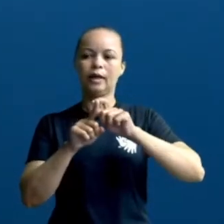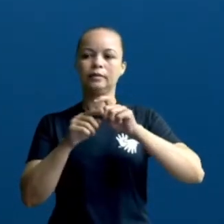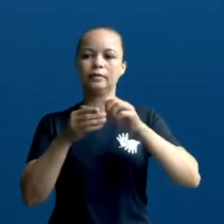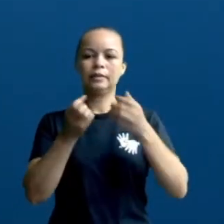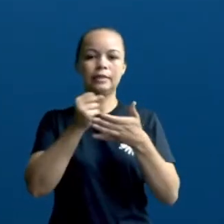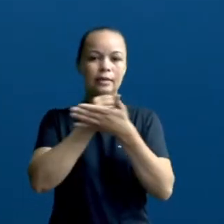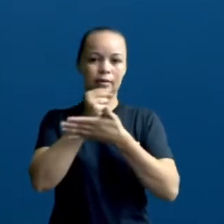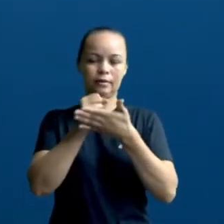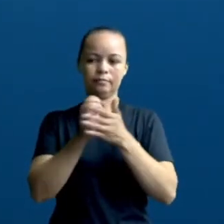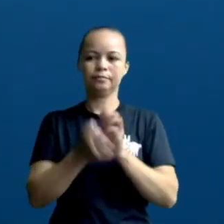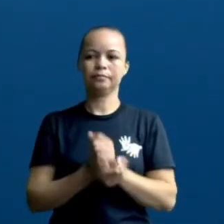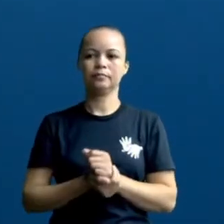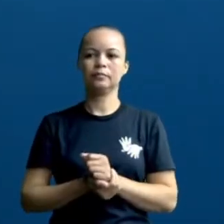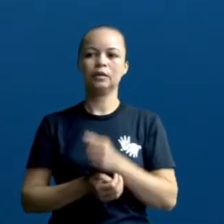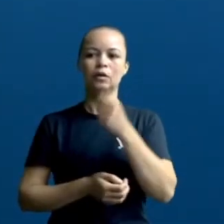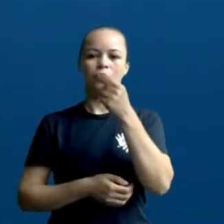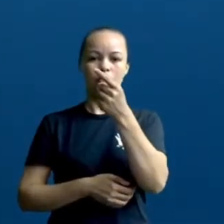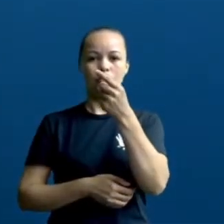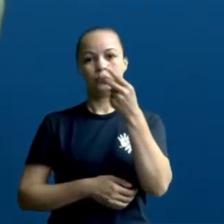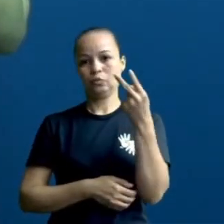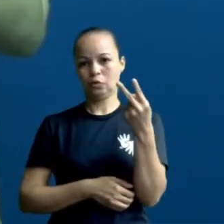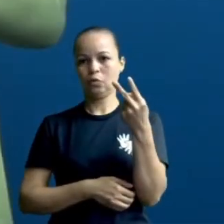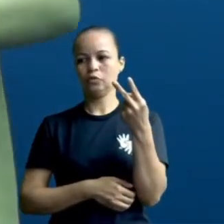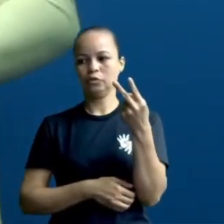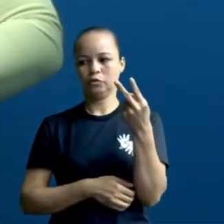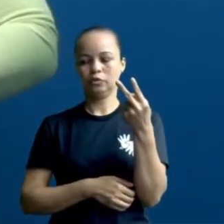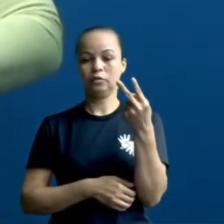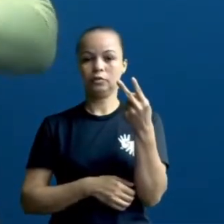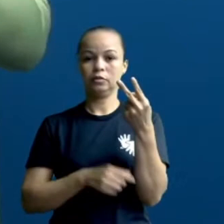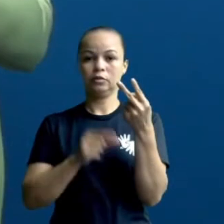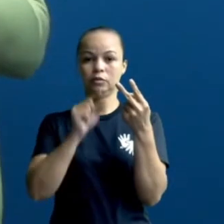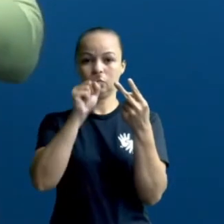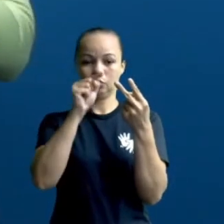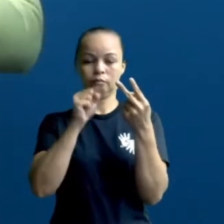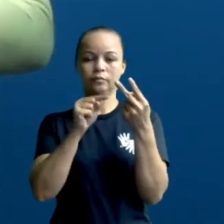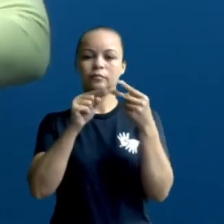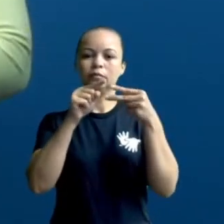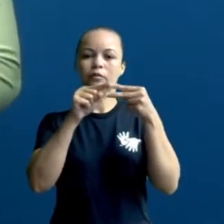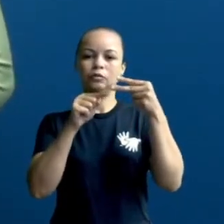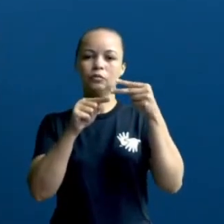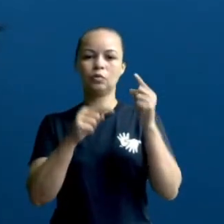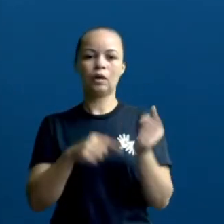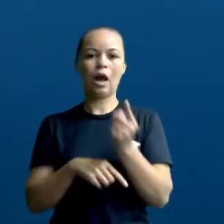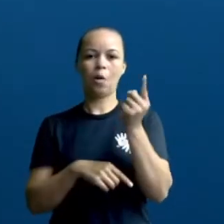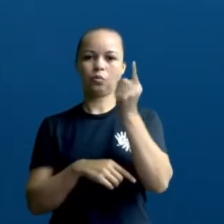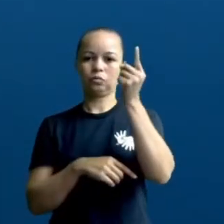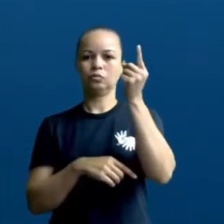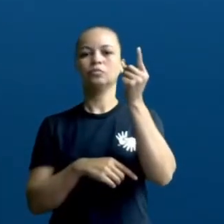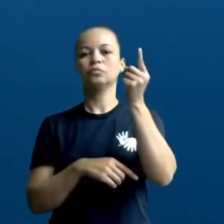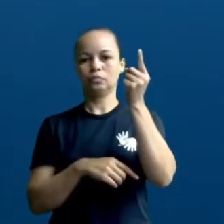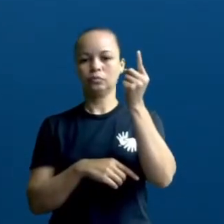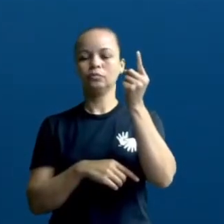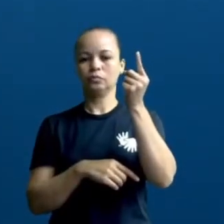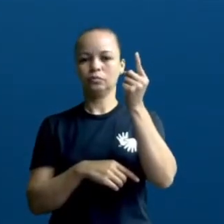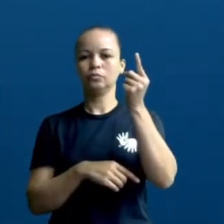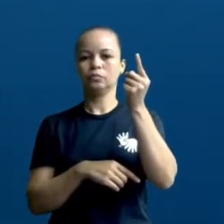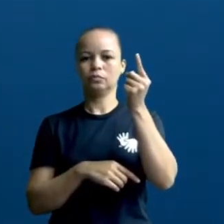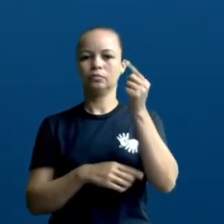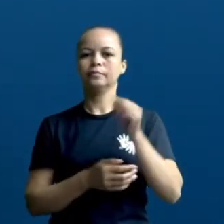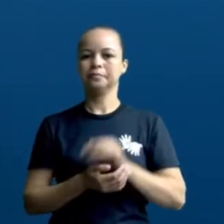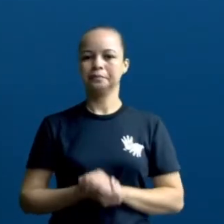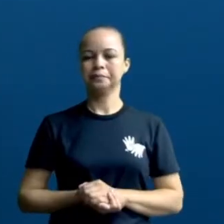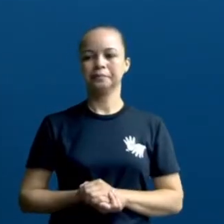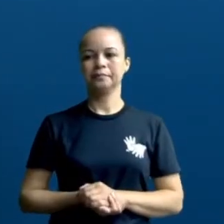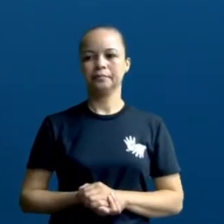base. 1, 2. 2 quadradinhos, 2 unidades na